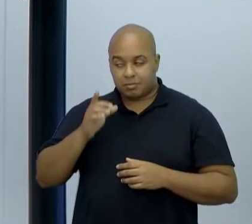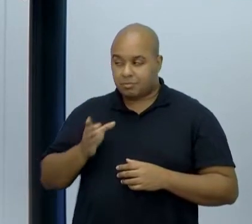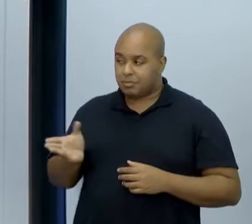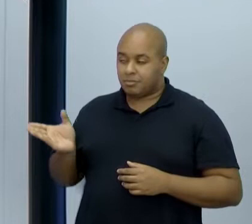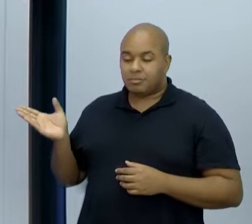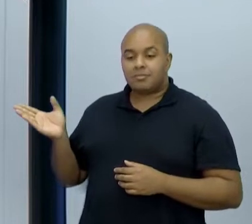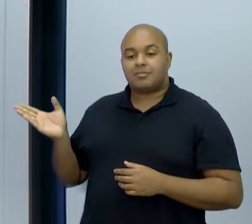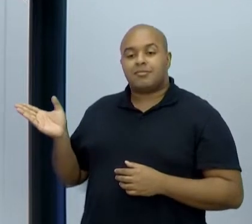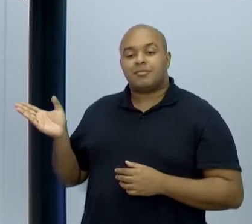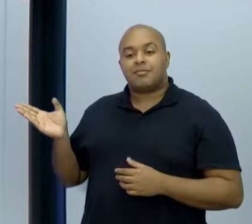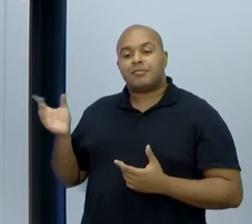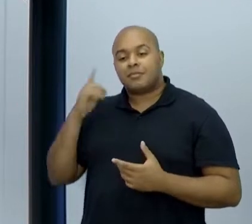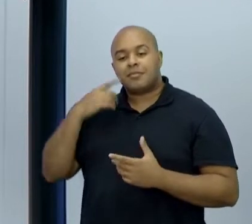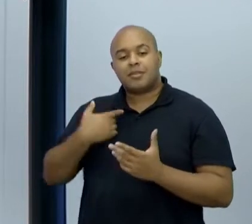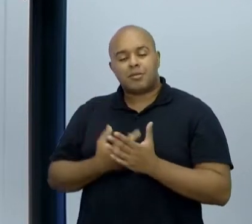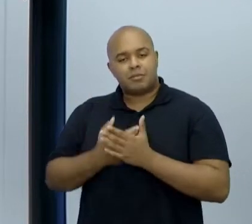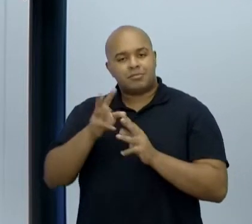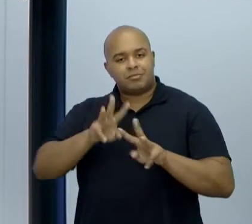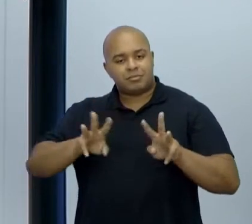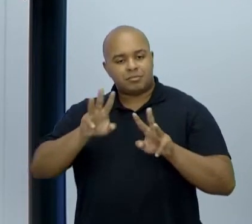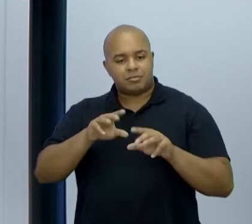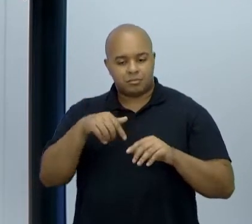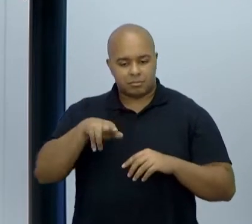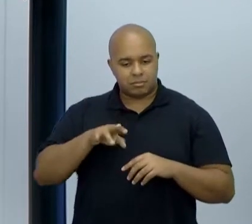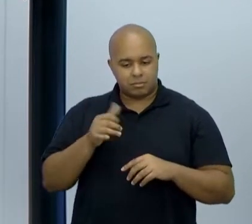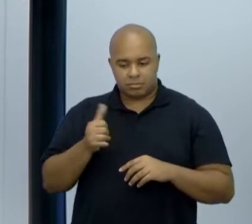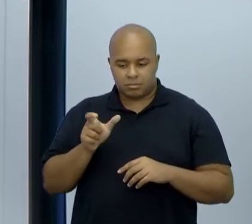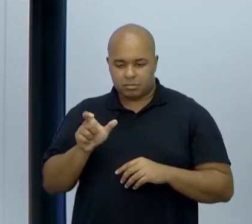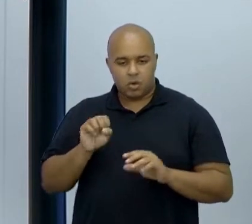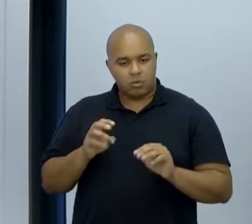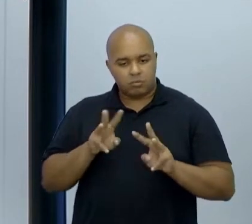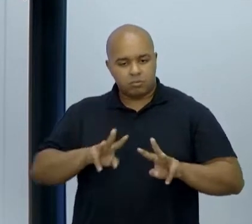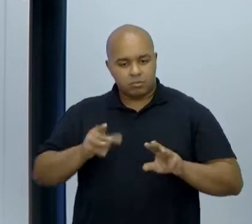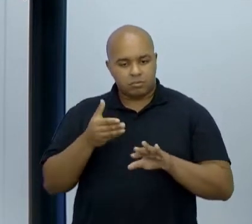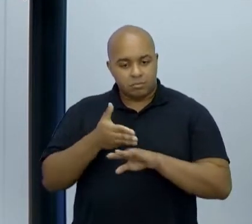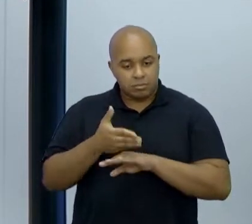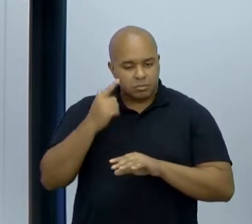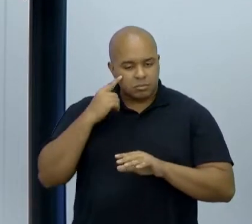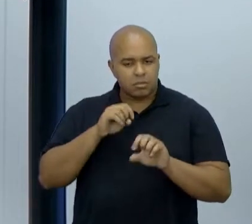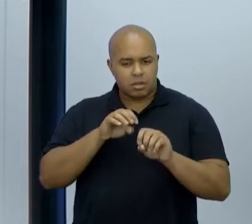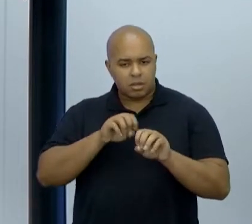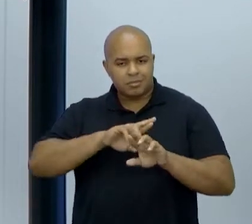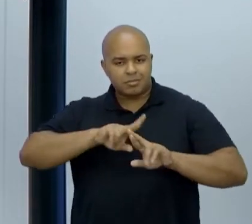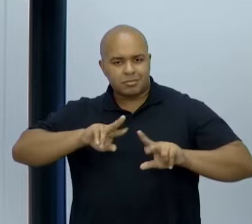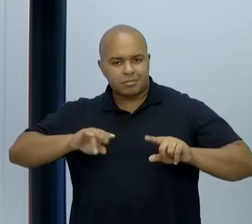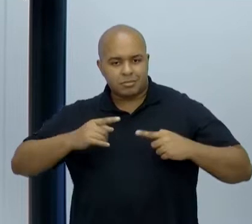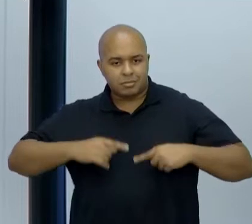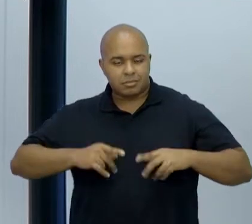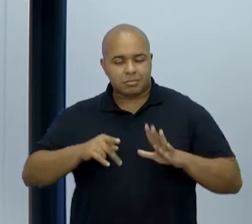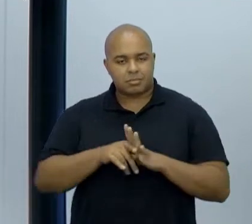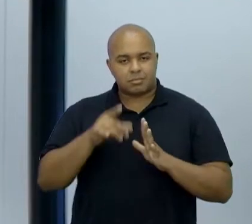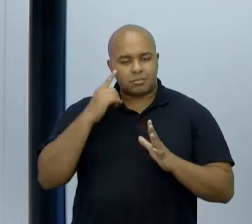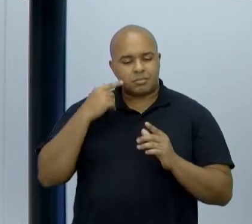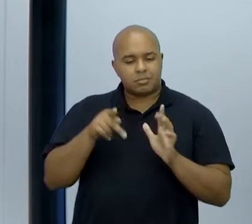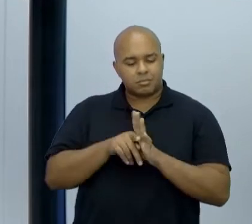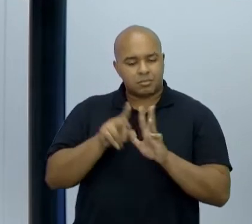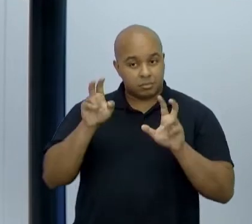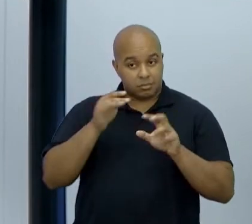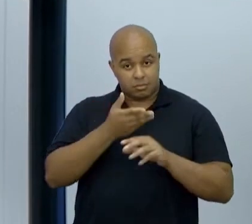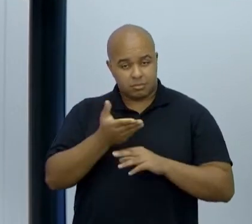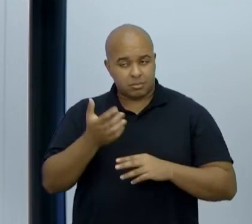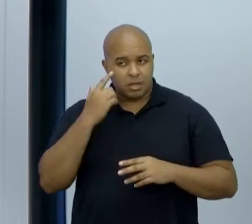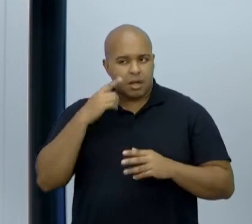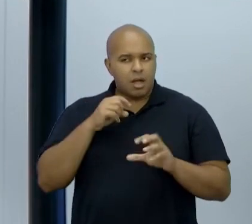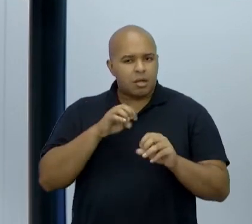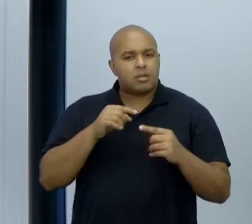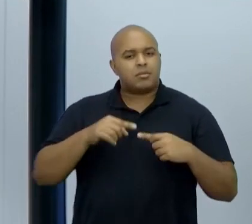para o lugar errado, né? O QR Code e o link para vocês acessarem. São aulas diferenciadas, tá certo? Para vocês,